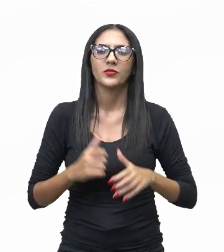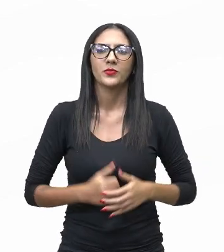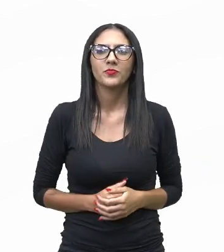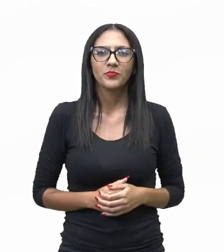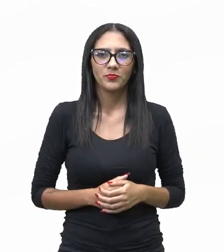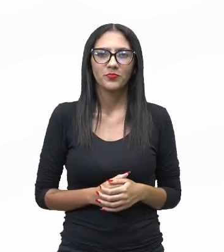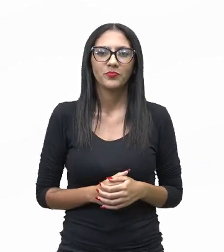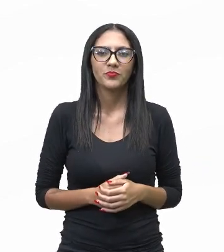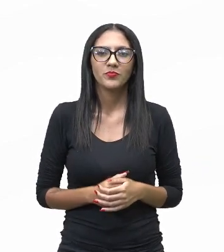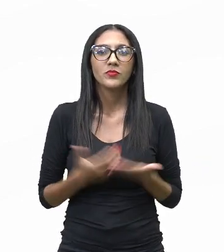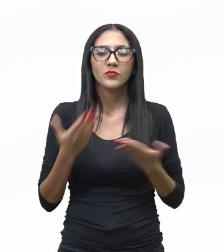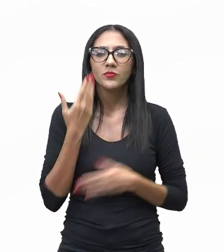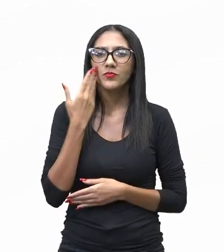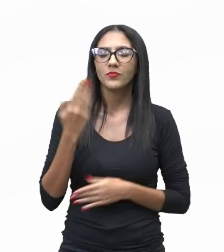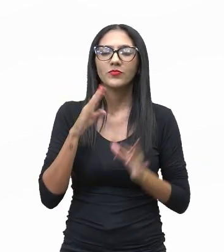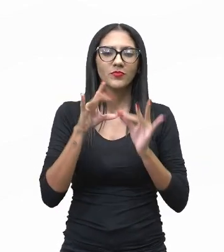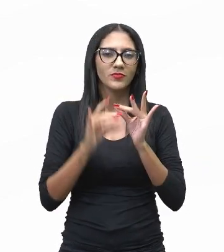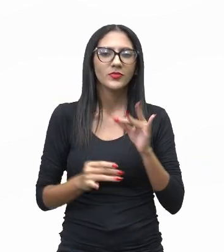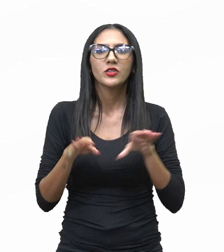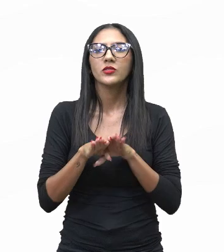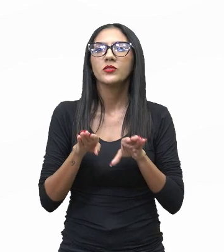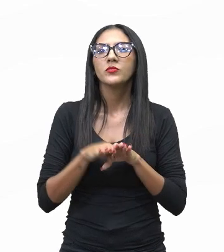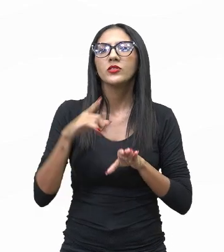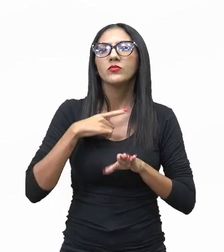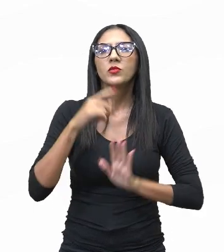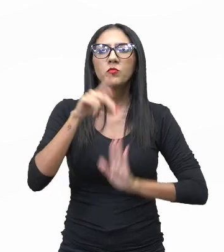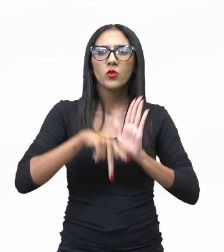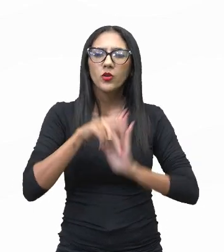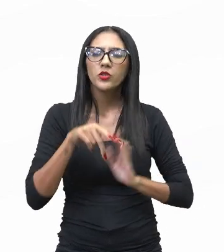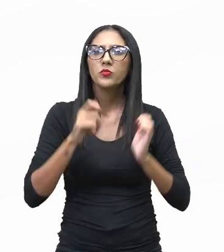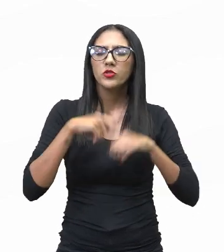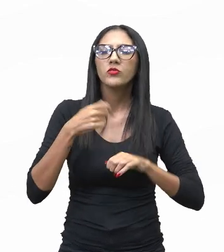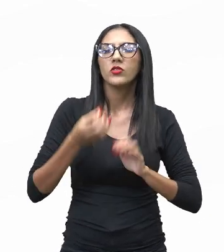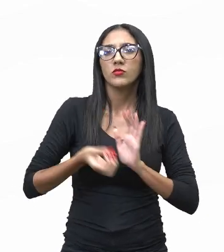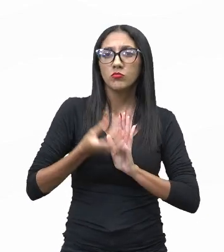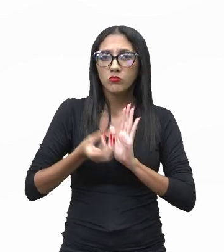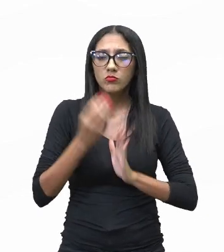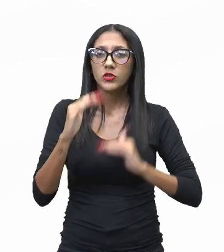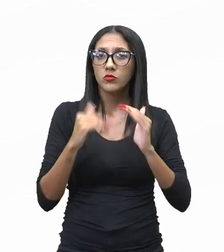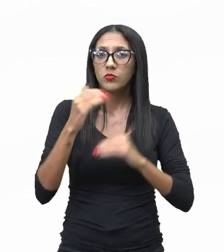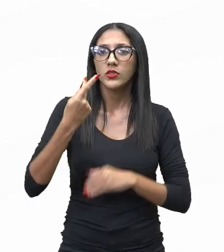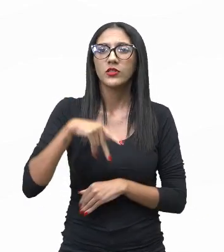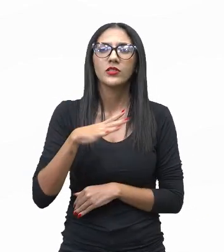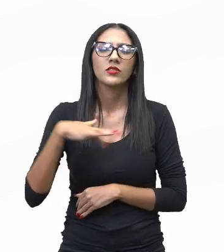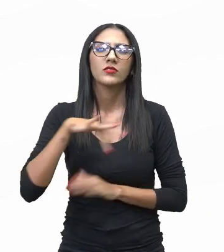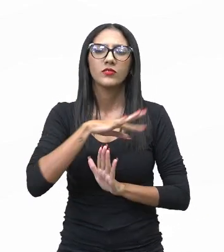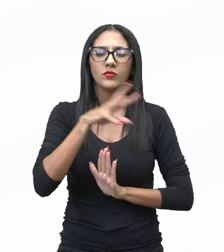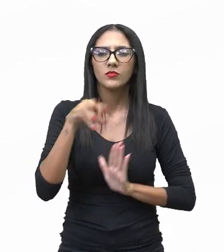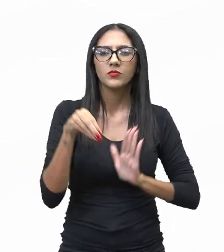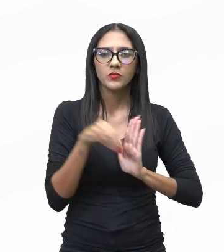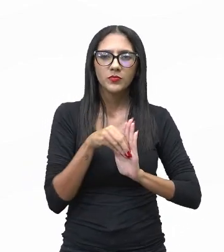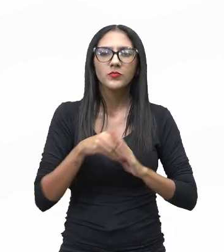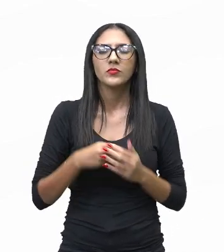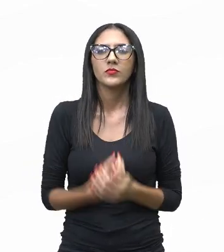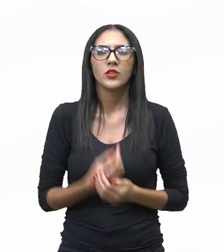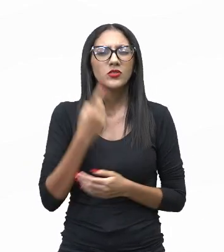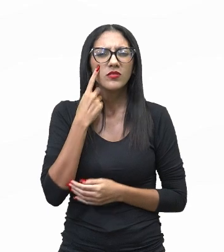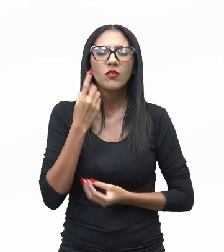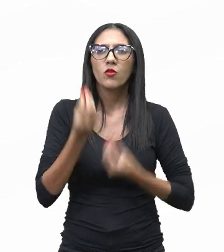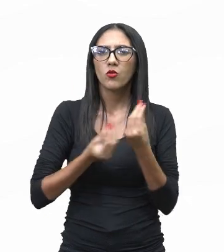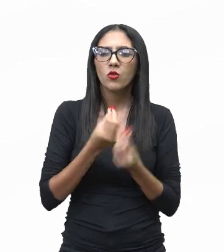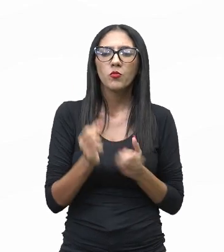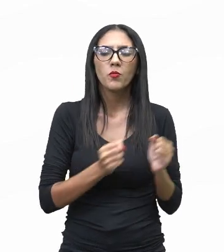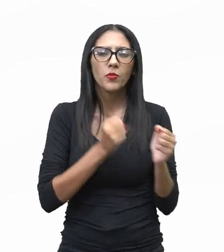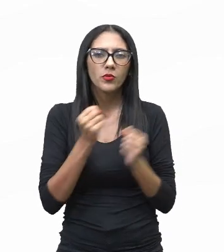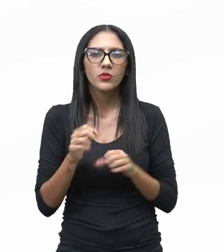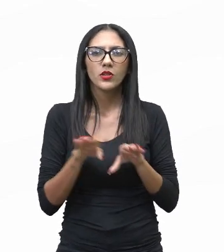como a gente está vendo no detalhamento, pessoal, vai falar sobre projetos de desenvolvimento na região amazônica. A gente vai ver como que o poder, como